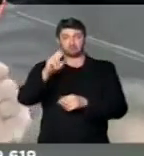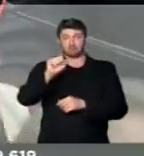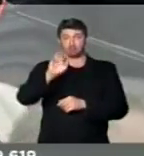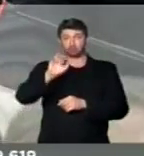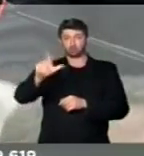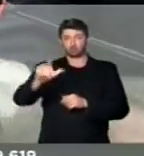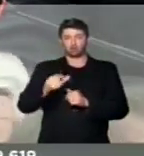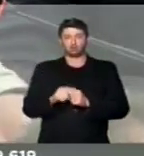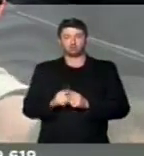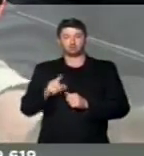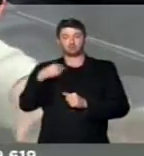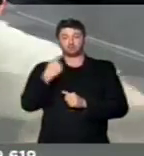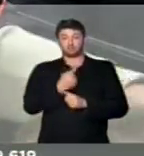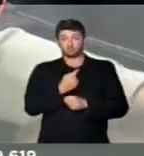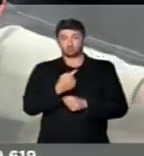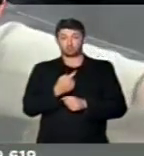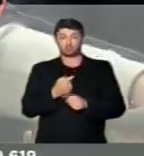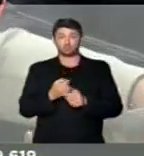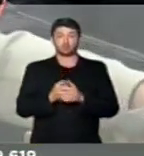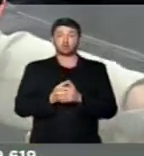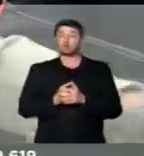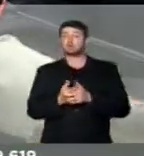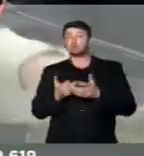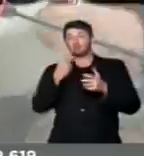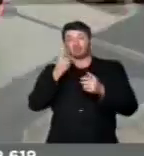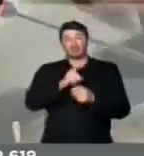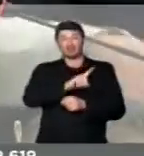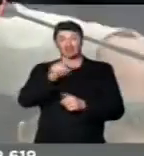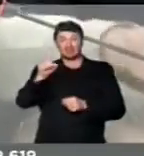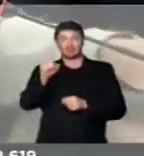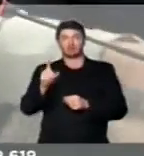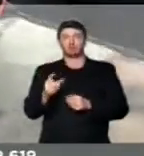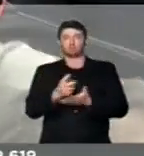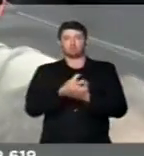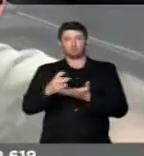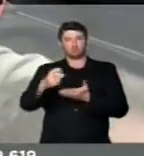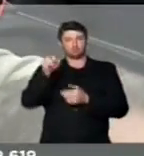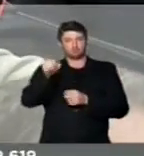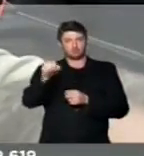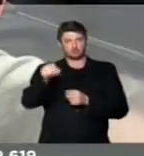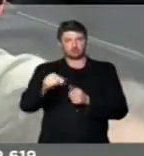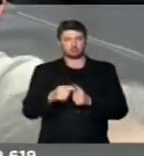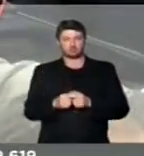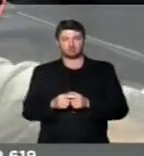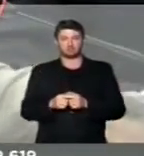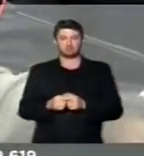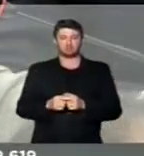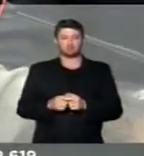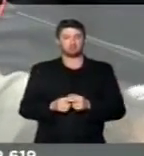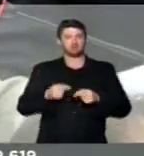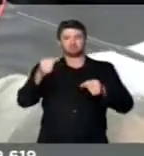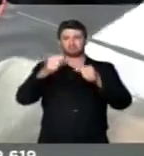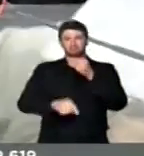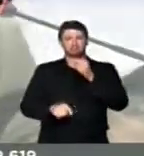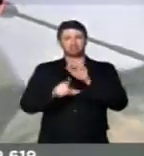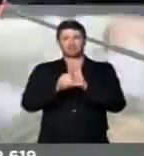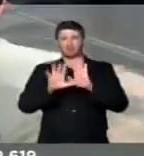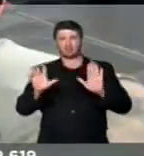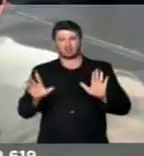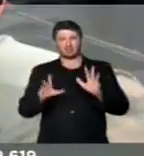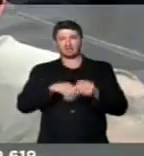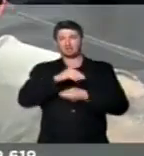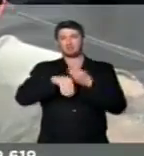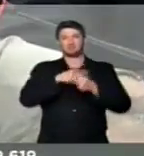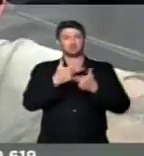PSOL. Nós queremos, ao dizer não a este impeachment sem fundamento, onde se